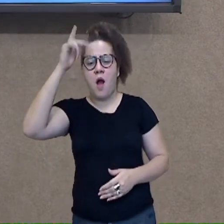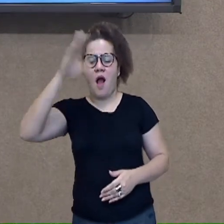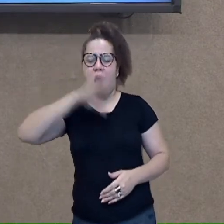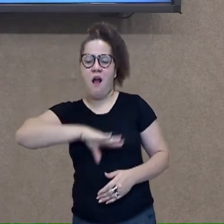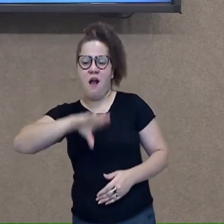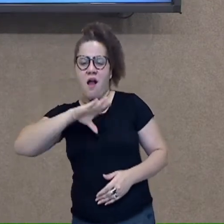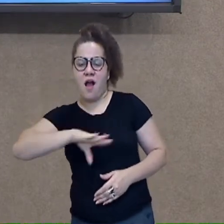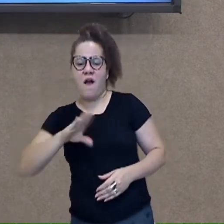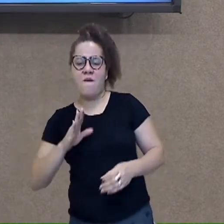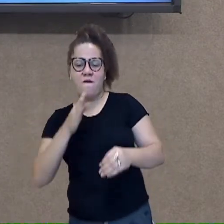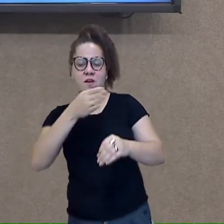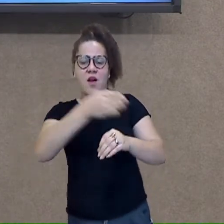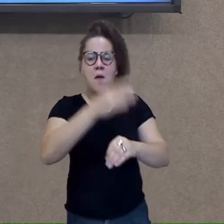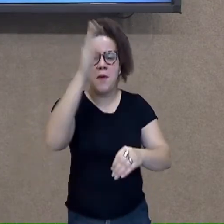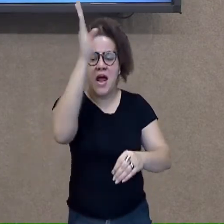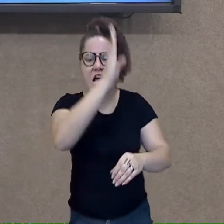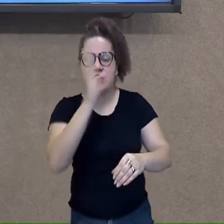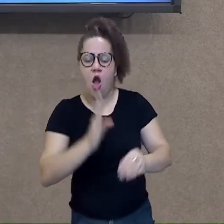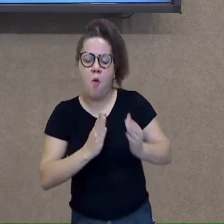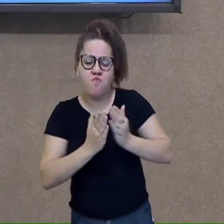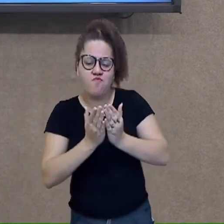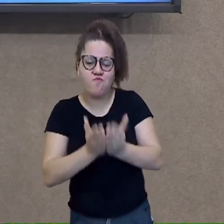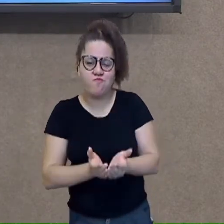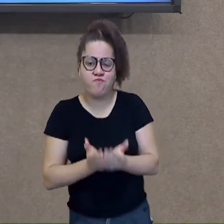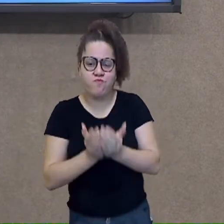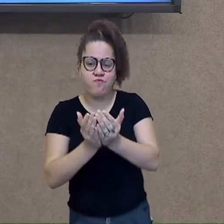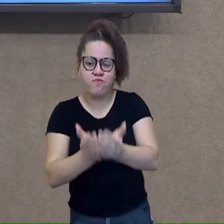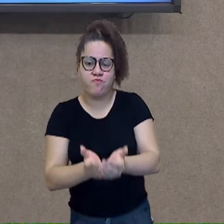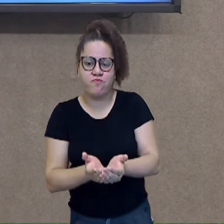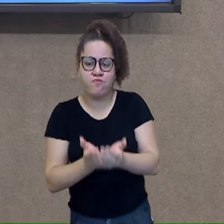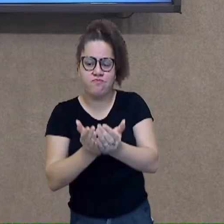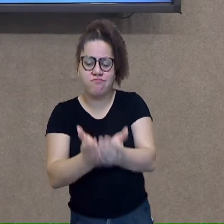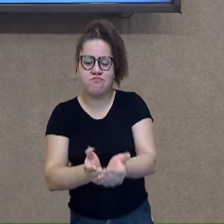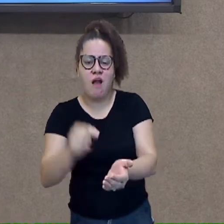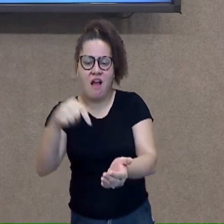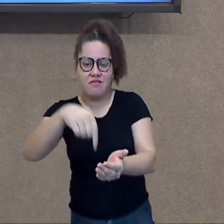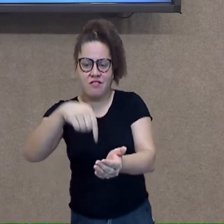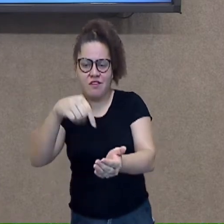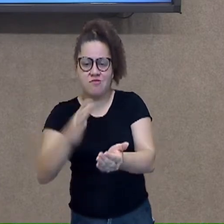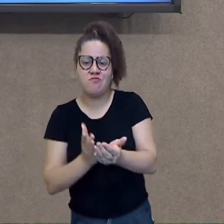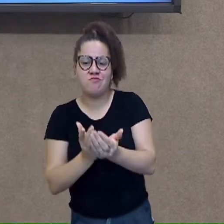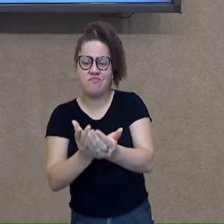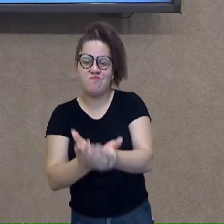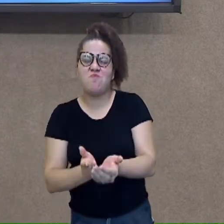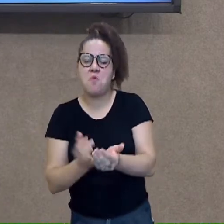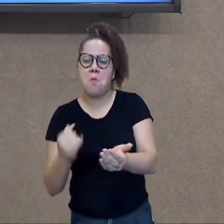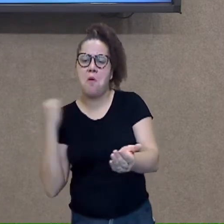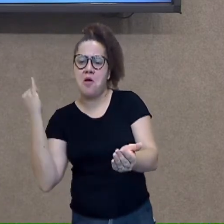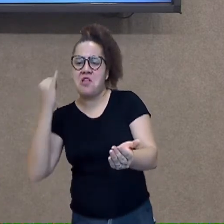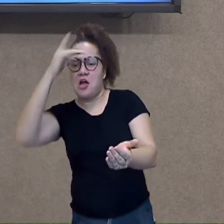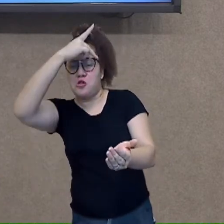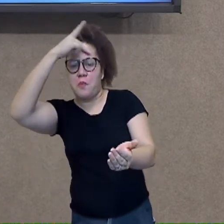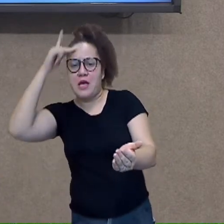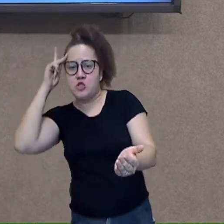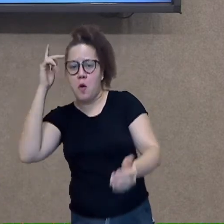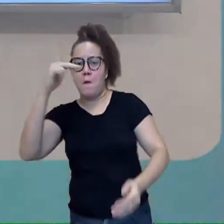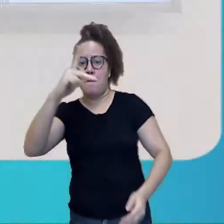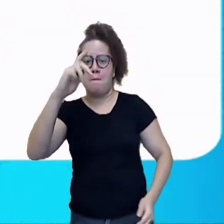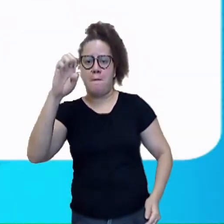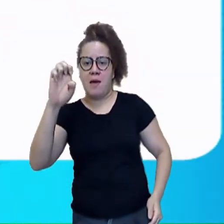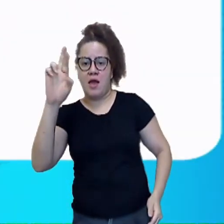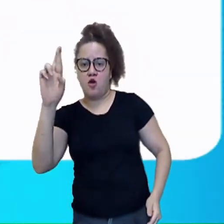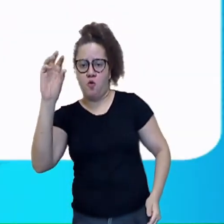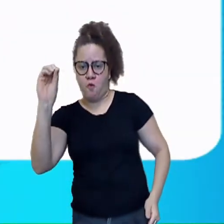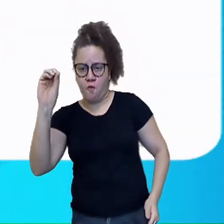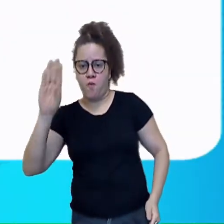o Brasil, eles vieram em navegações. E dentro das navegações veio uma pessoa muito importante que era Pero